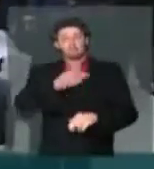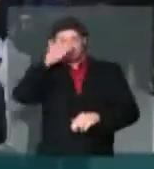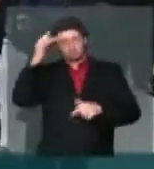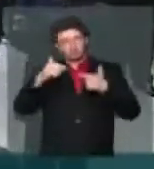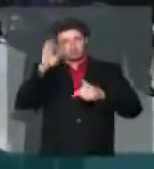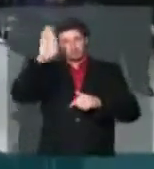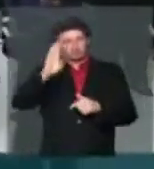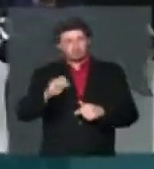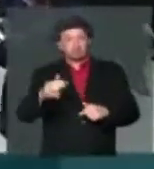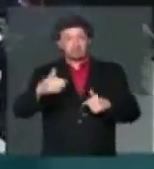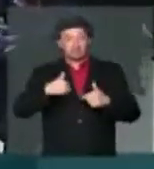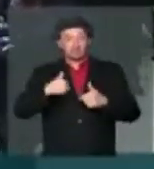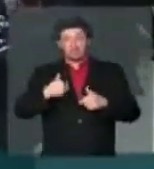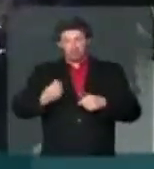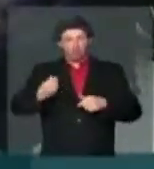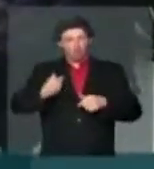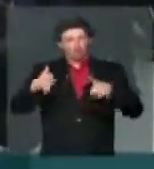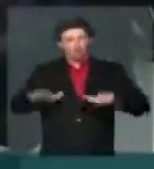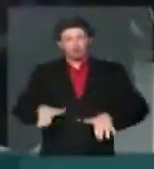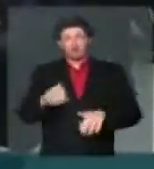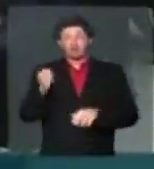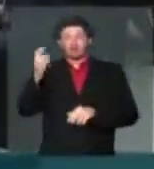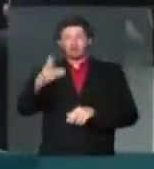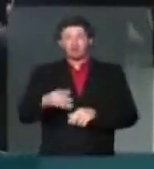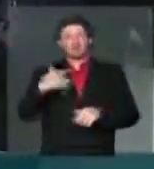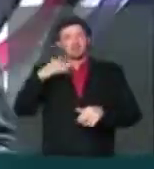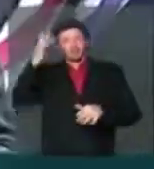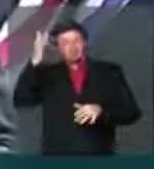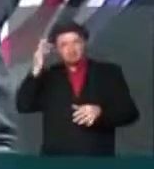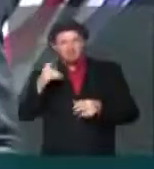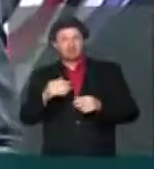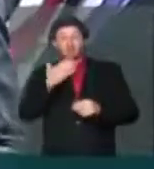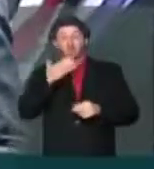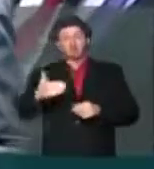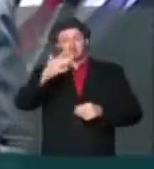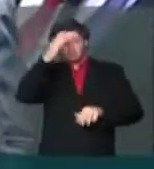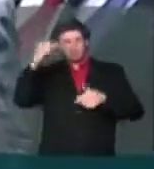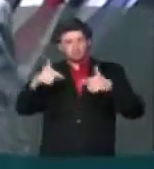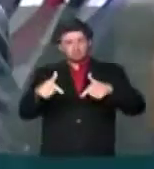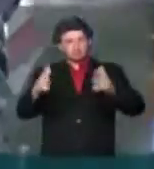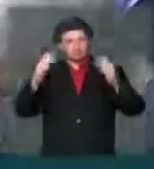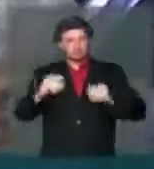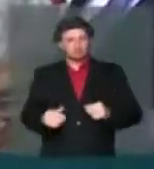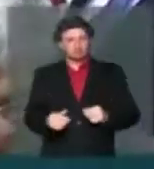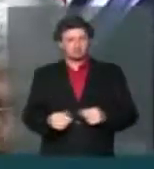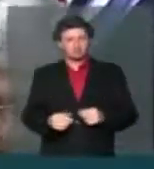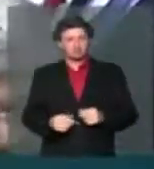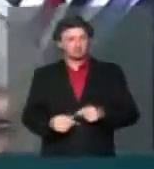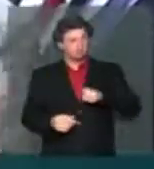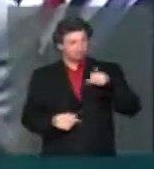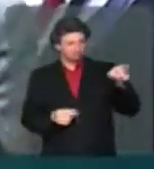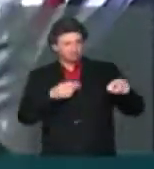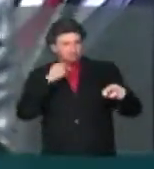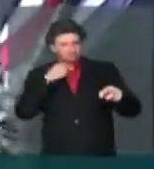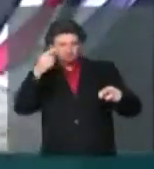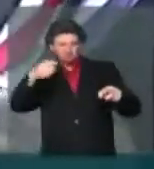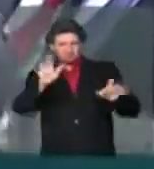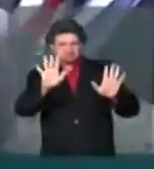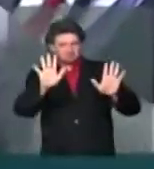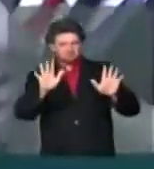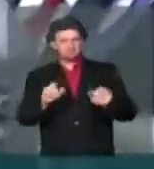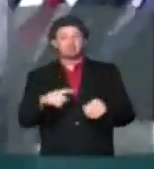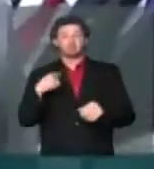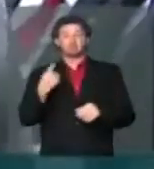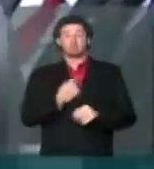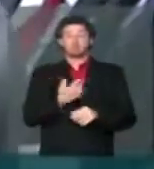brasileiro. Eu fico aqui a noite inteira, eu fico amanhã a favor do trabalhador brasileiro. Vocês não tenham dúvida disso.